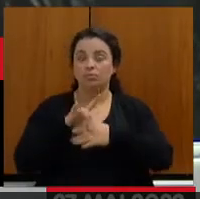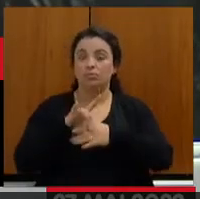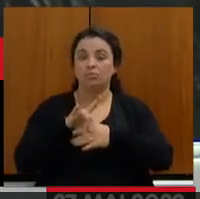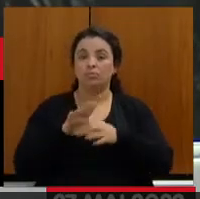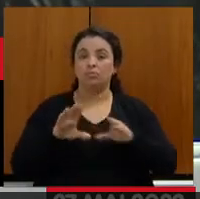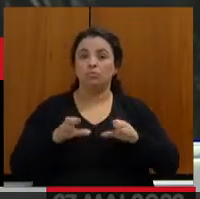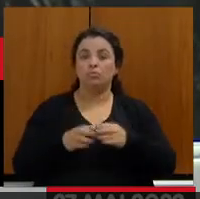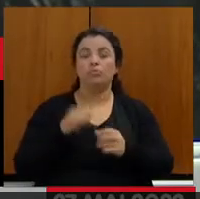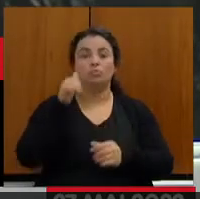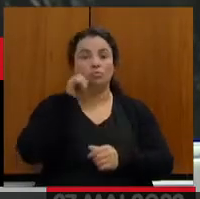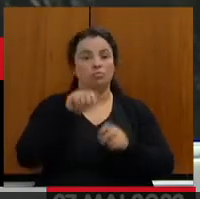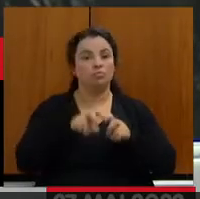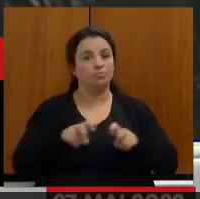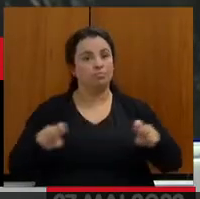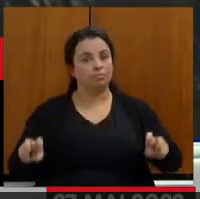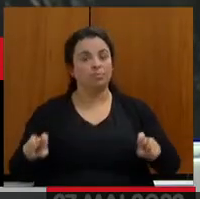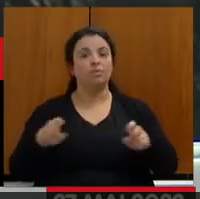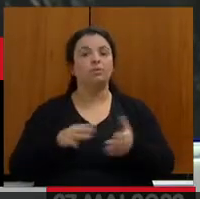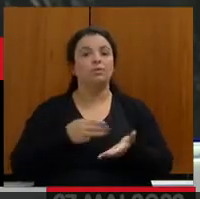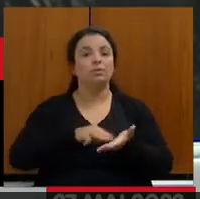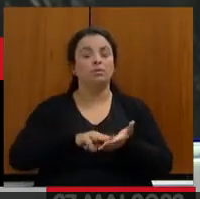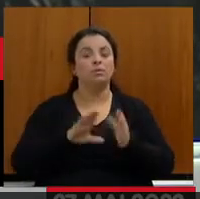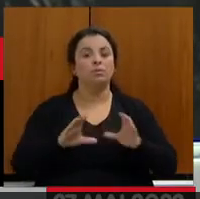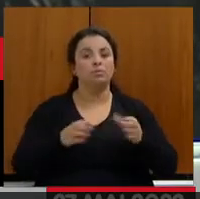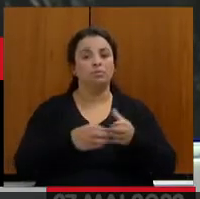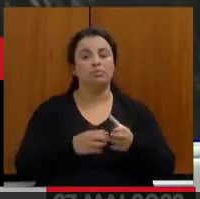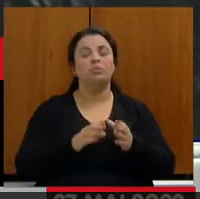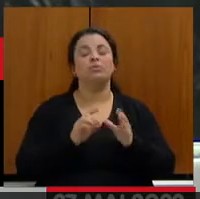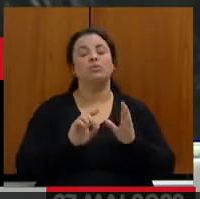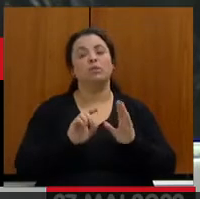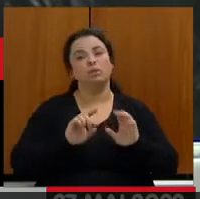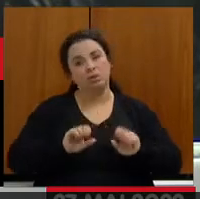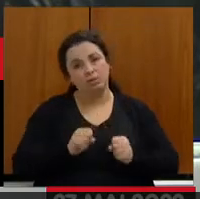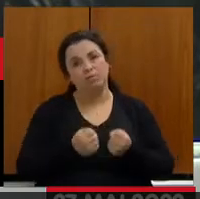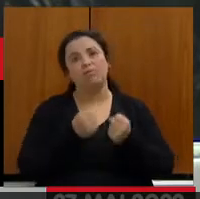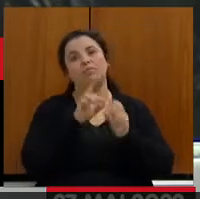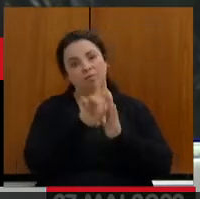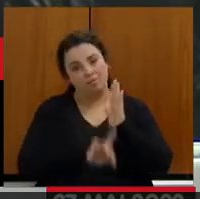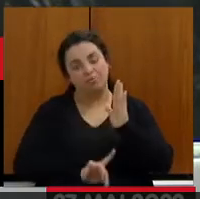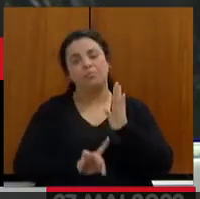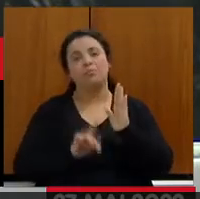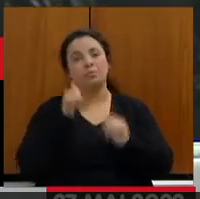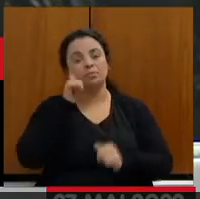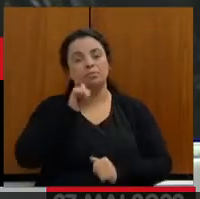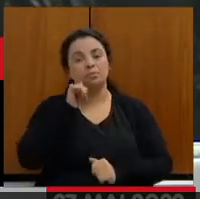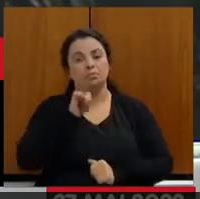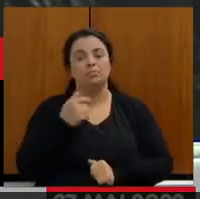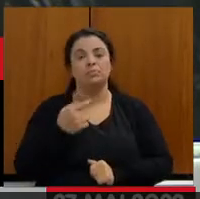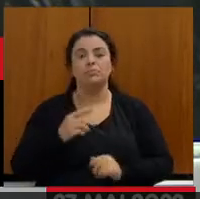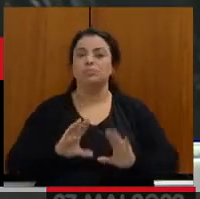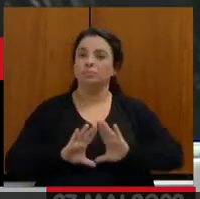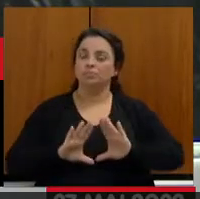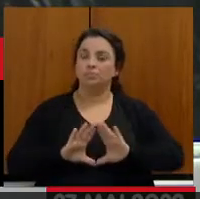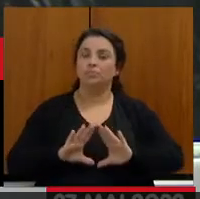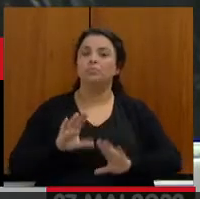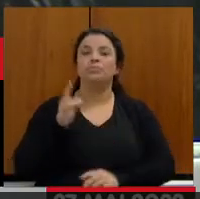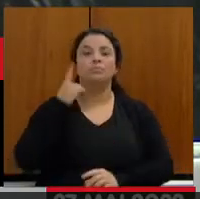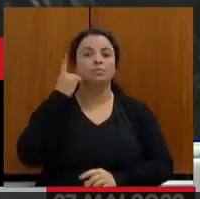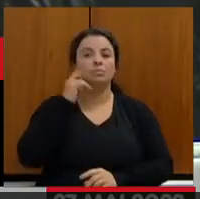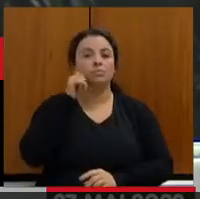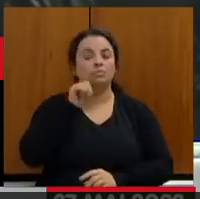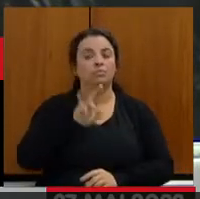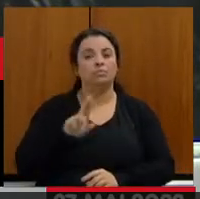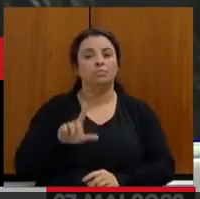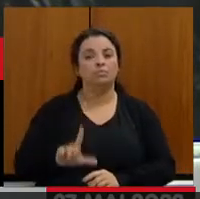bancada feminina e membro da comissão de defesa dos direitos da mulher da Assembleia Legislativa do Estado de Minas Gerais deputada Leninha que nos